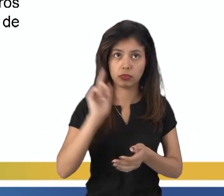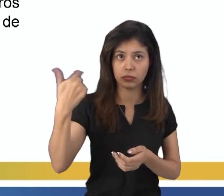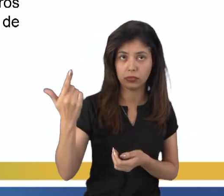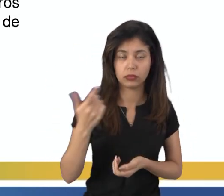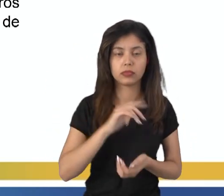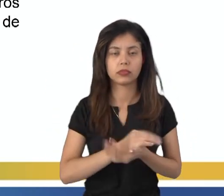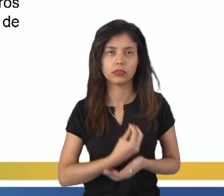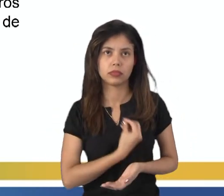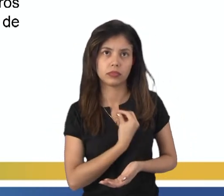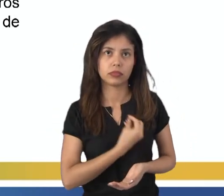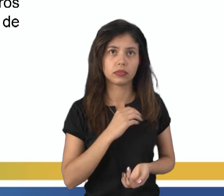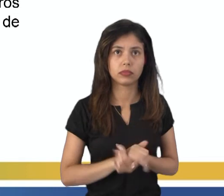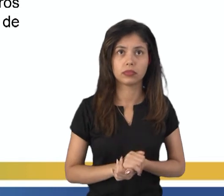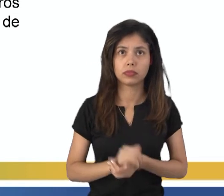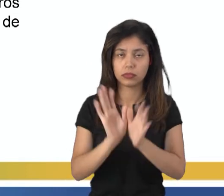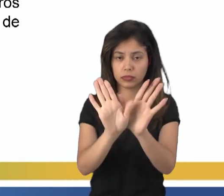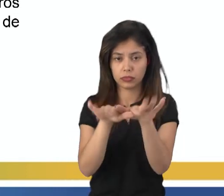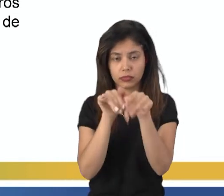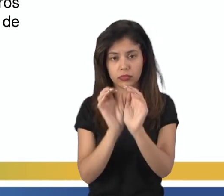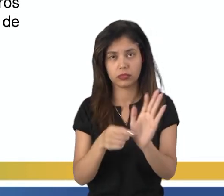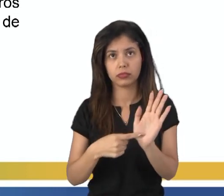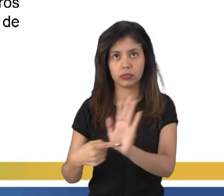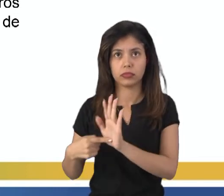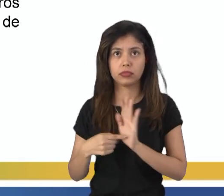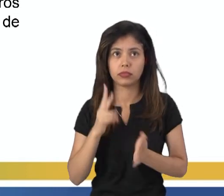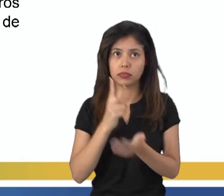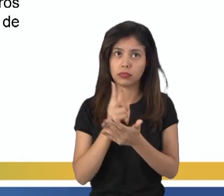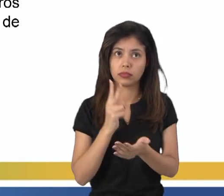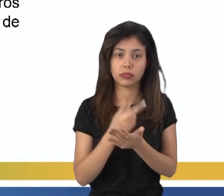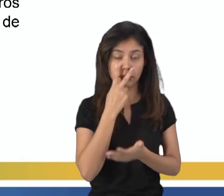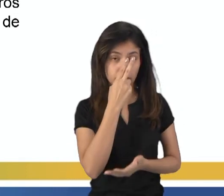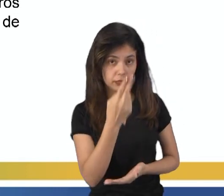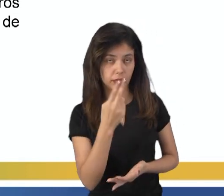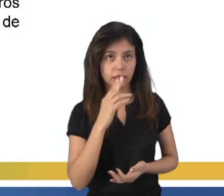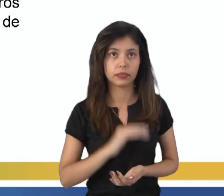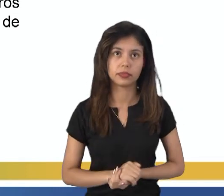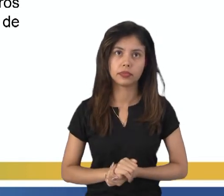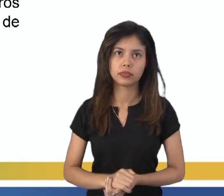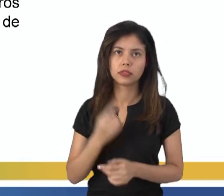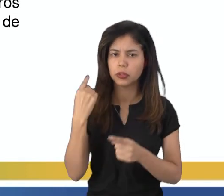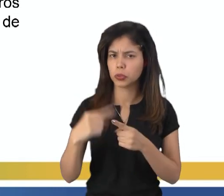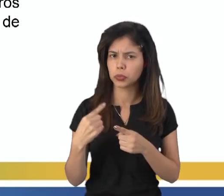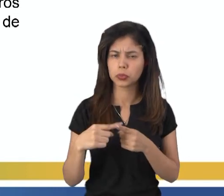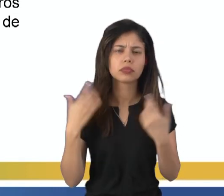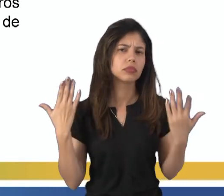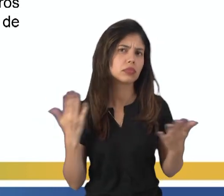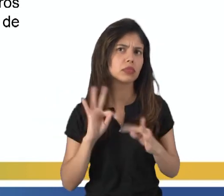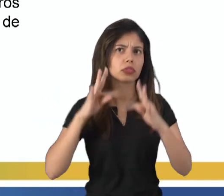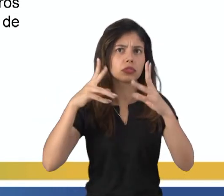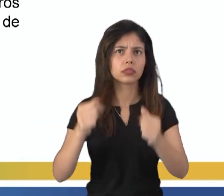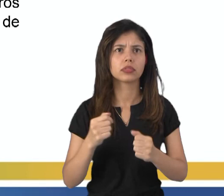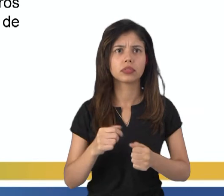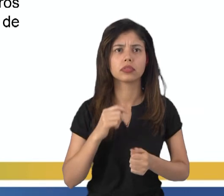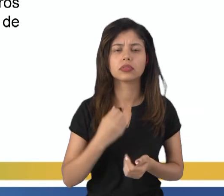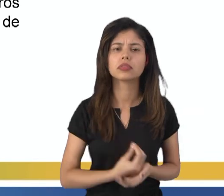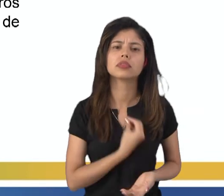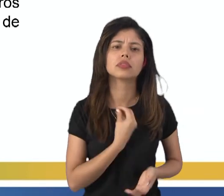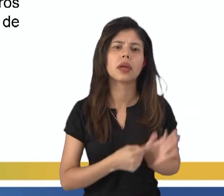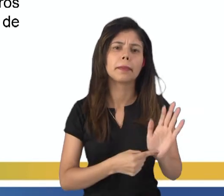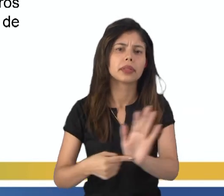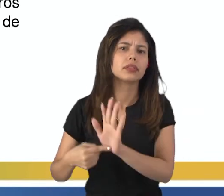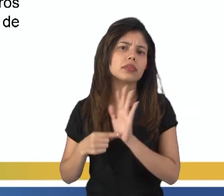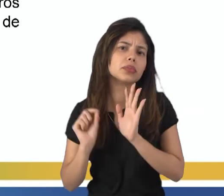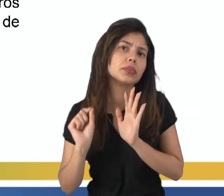outros organismos vivos, como a baleia, apresentam certo grau de parentesco. Isso ocorre porque todos os organismos apresentam o